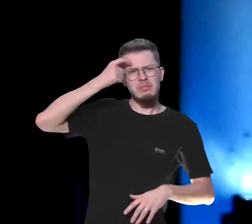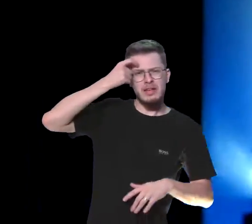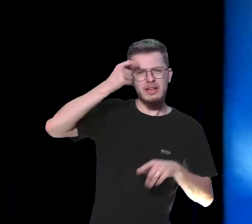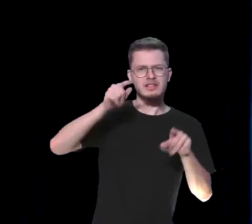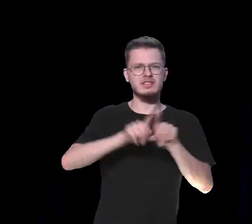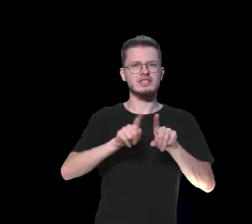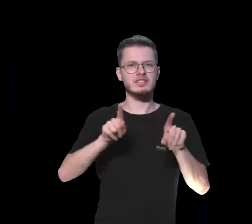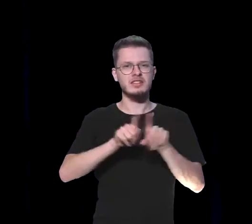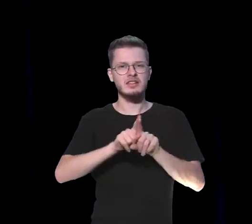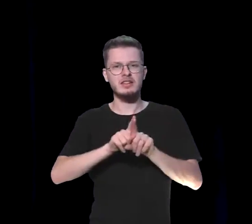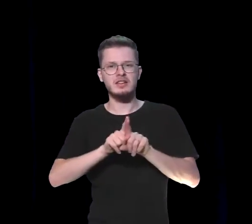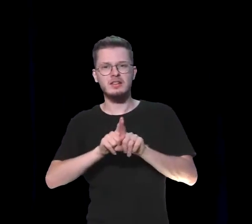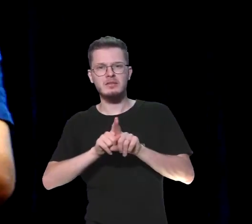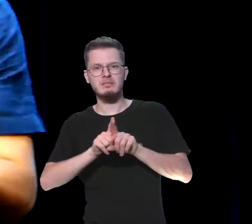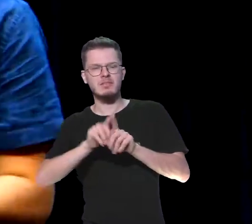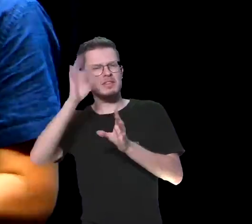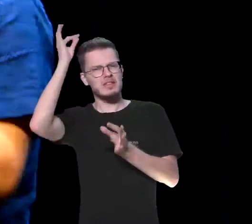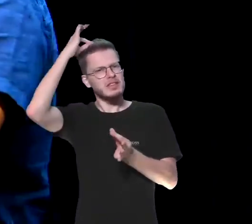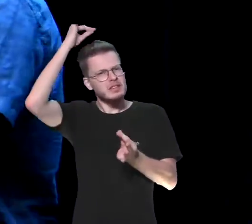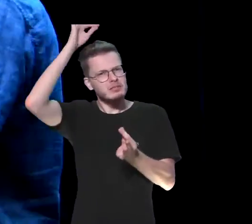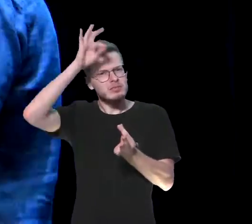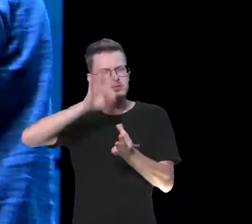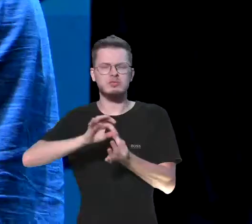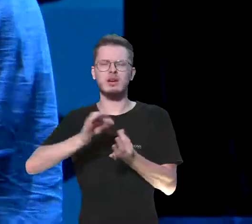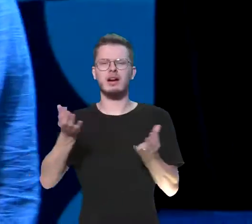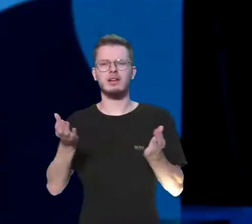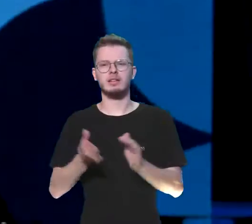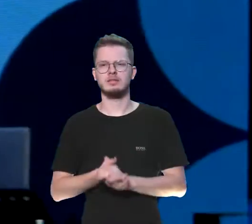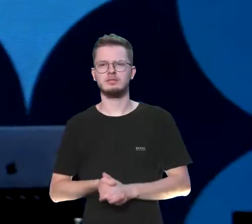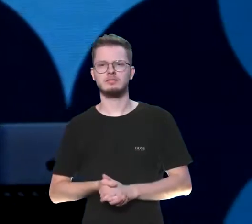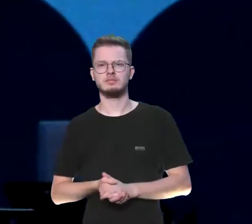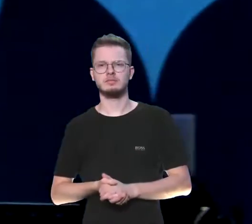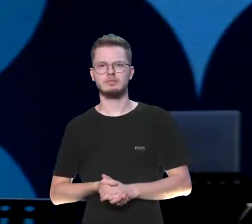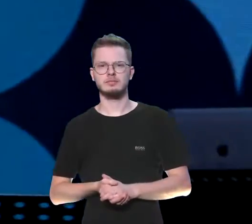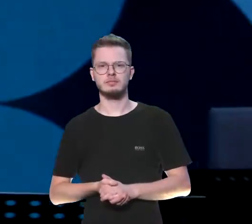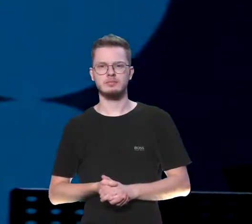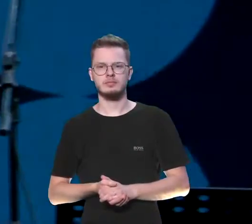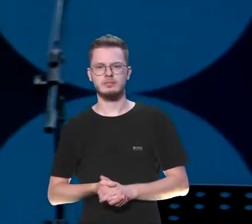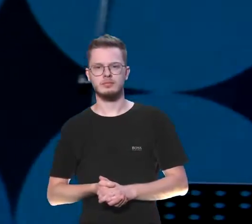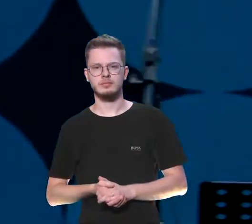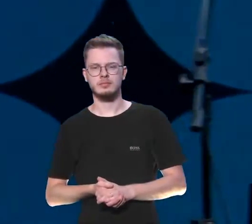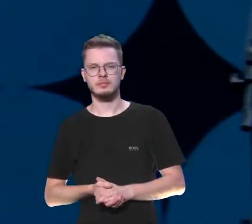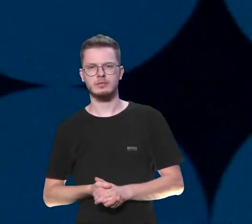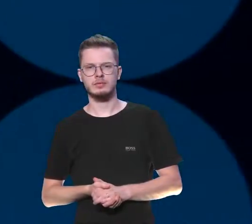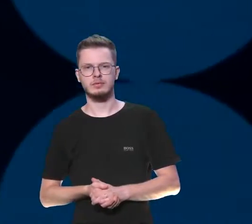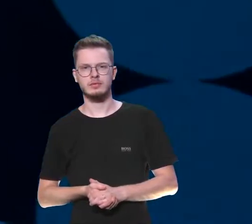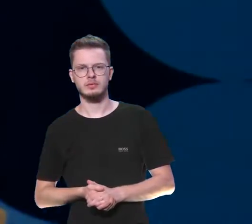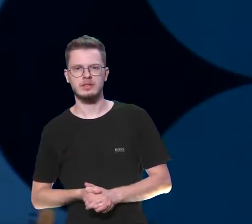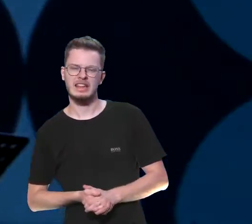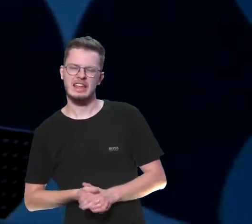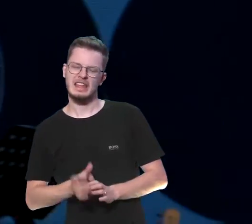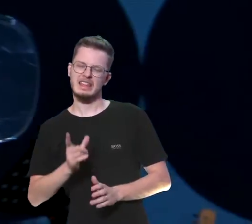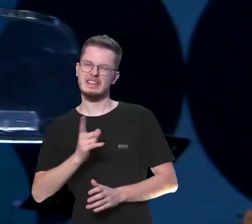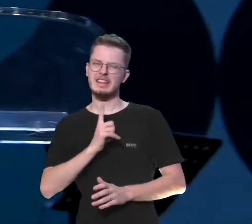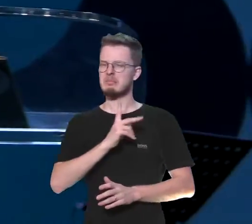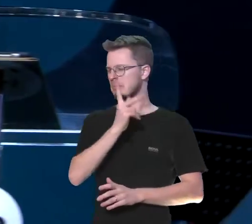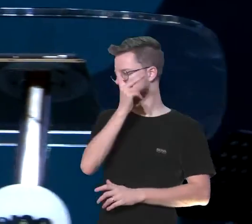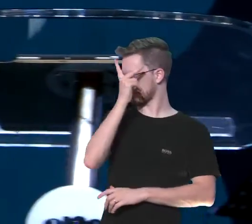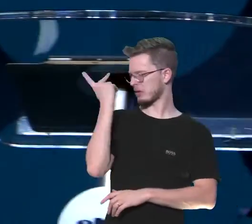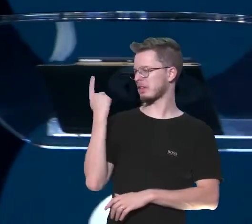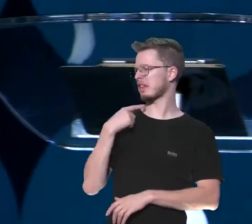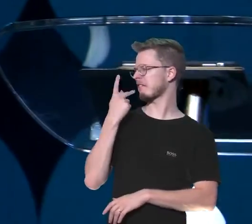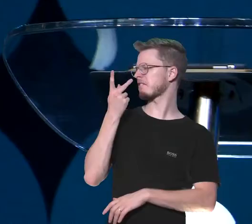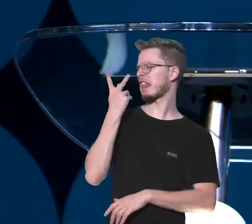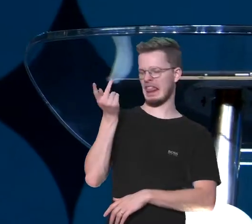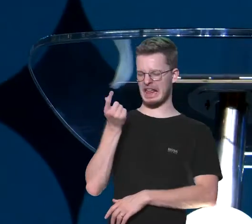conta de ira. E sabe, deixa eu te dizer, tem gente que usa como desculpa o fato de você ser bocudo. Eu sou aquele cara que fala o que